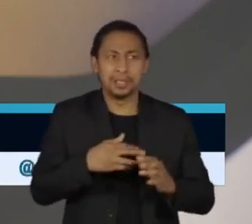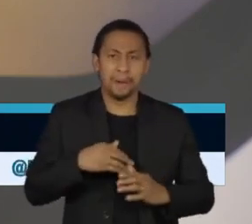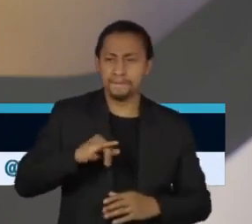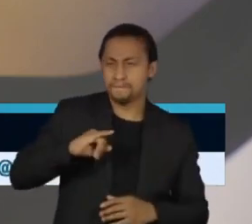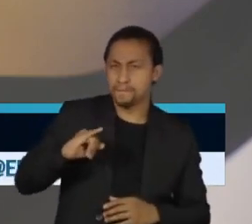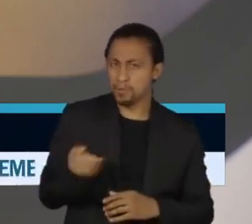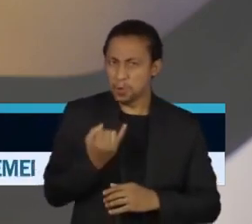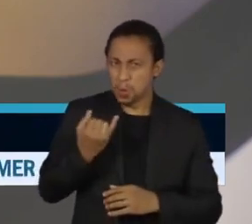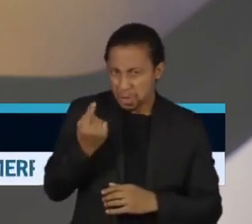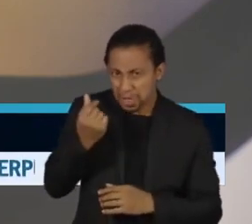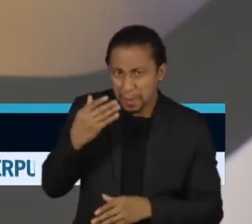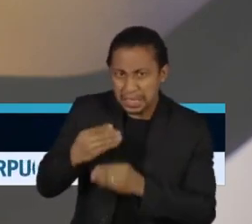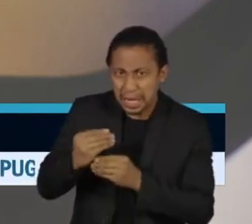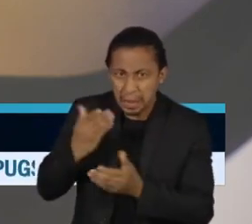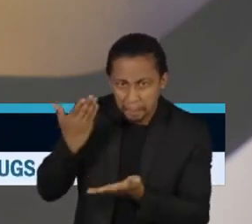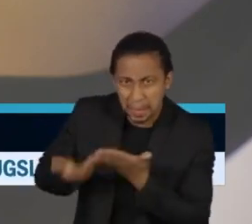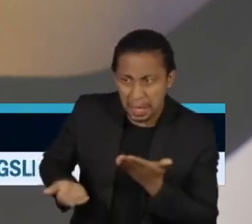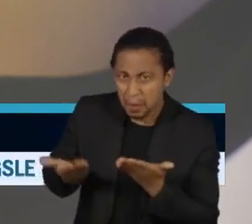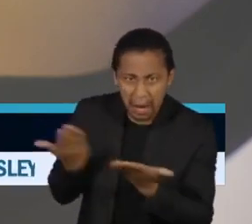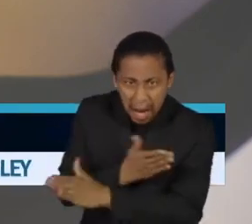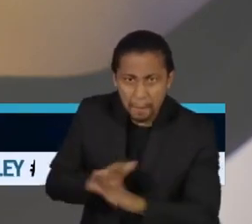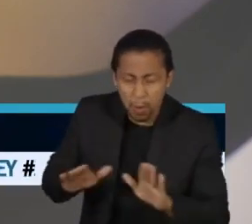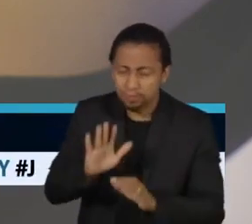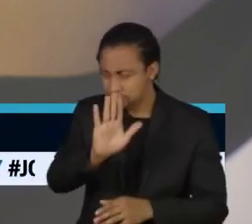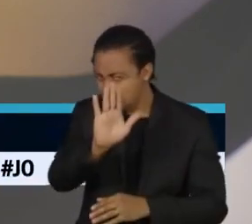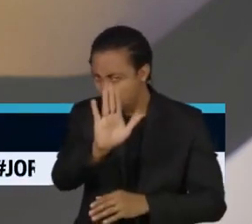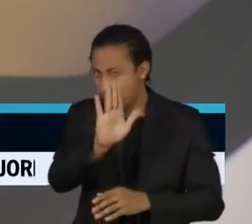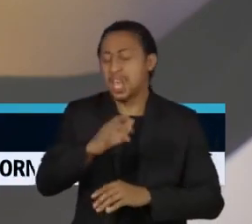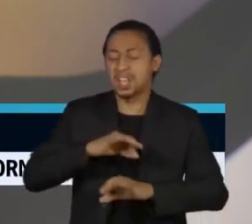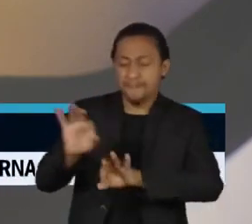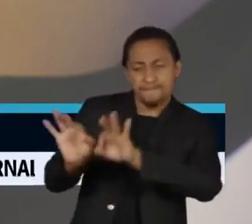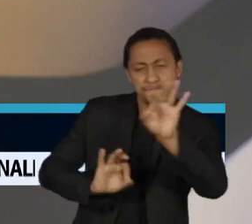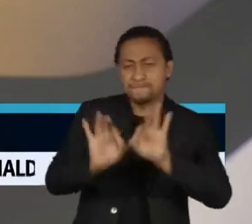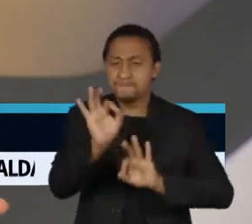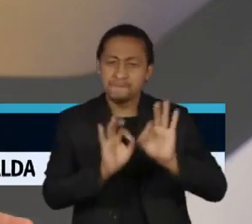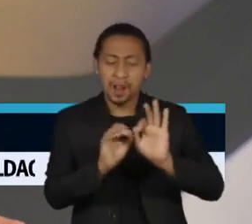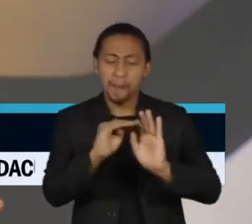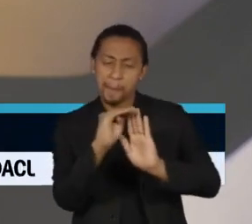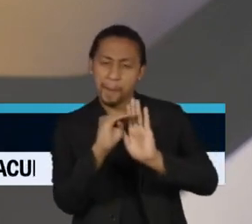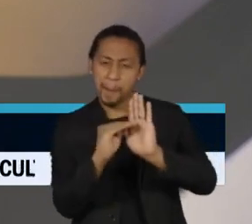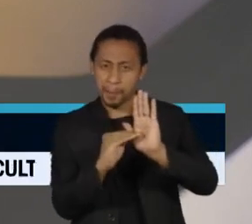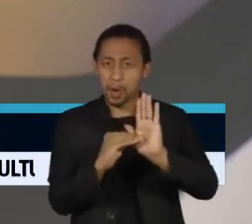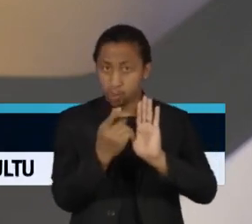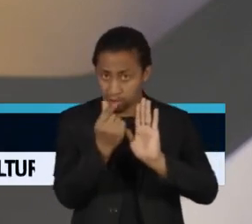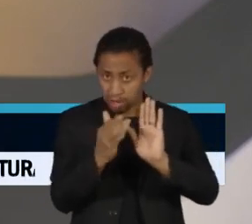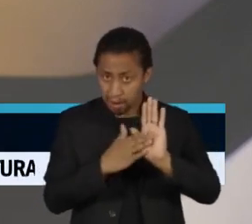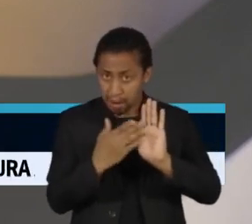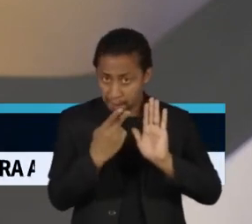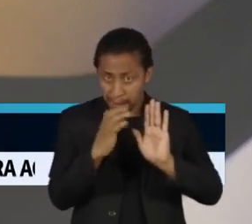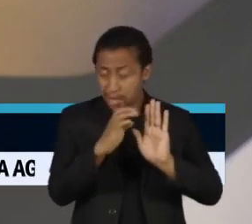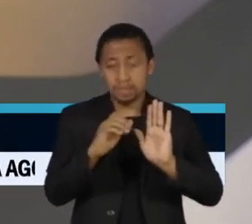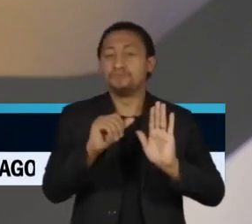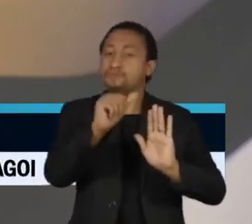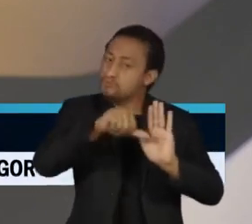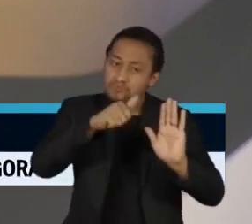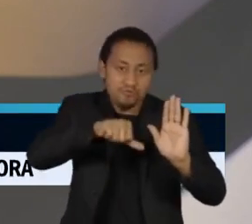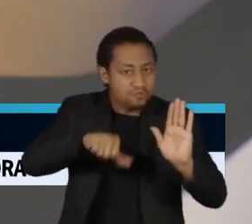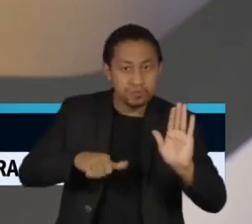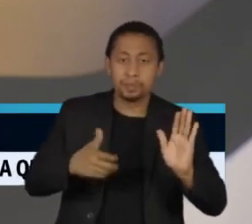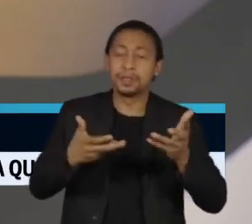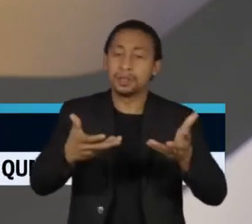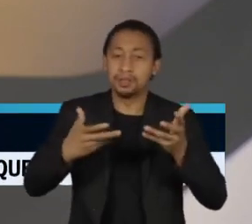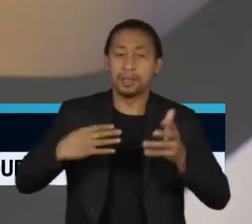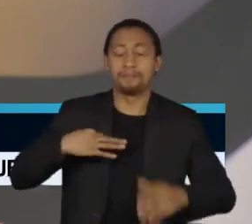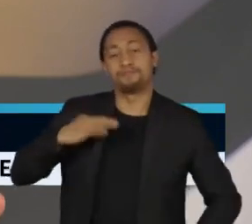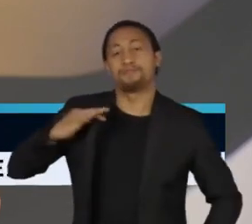de uma limonada e o que ele fez agora vai garantir exatamente o que ele queria desde sempre que era a reeleição dele da a presidência